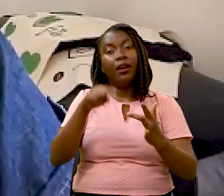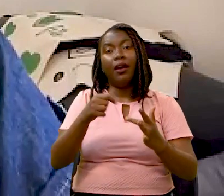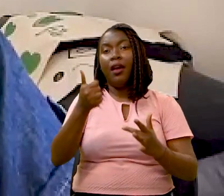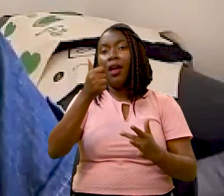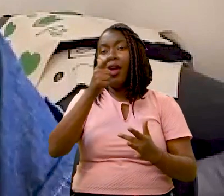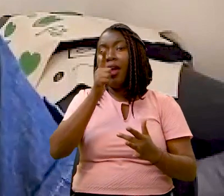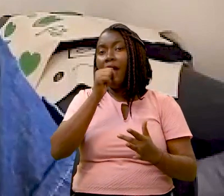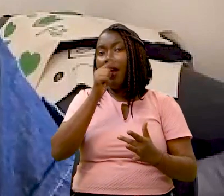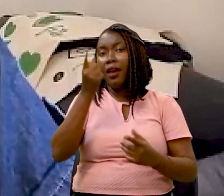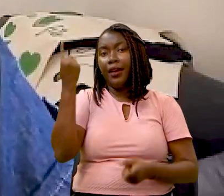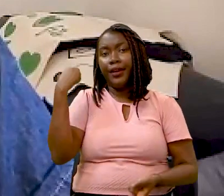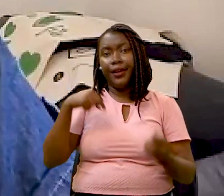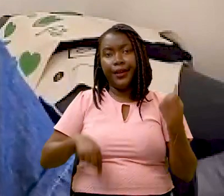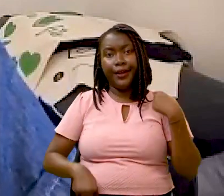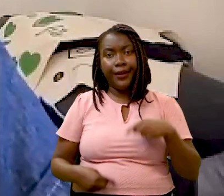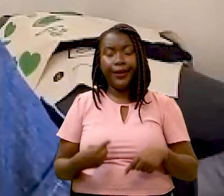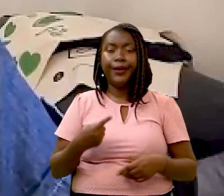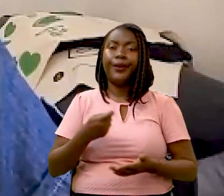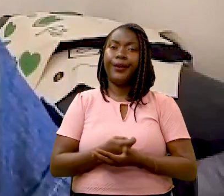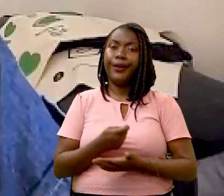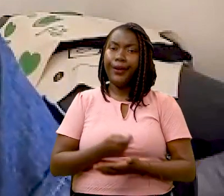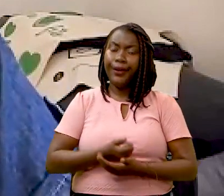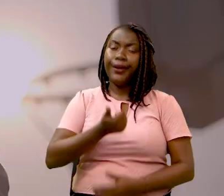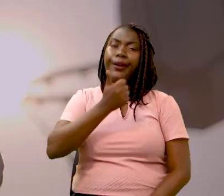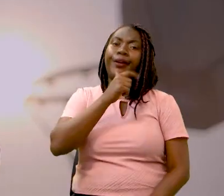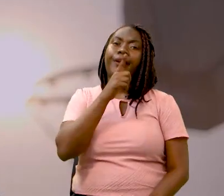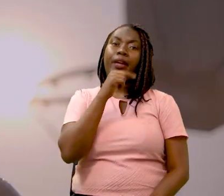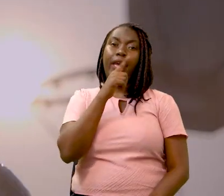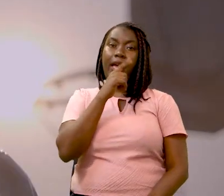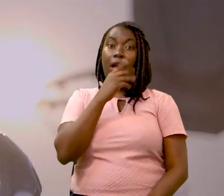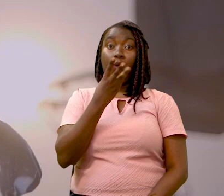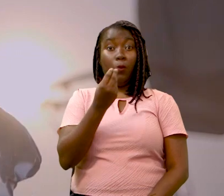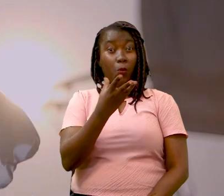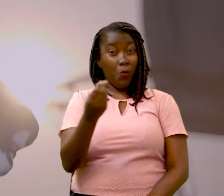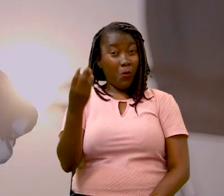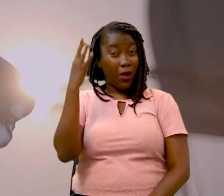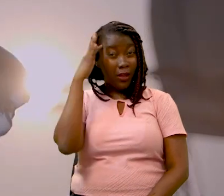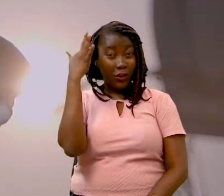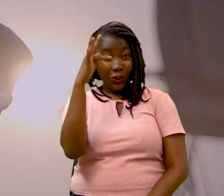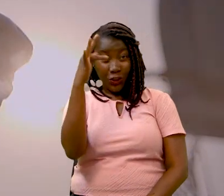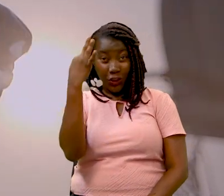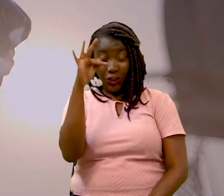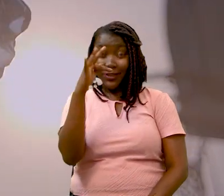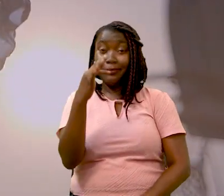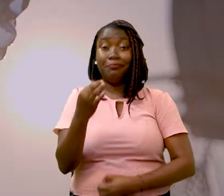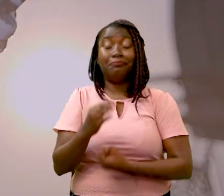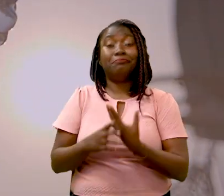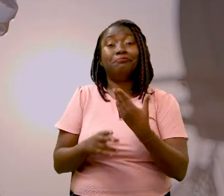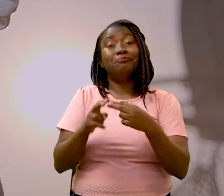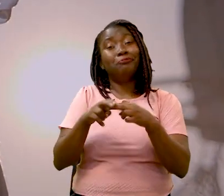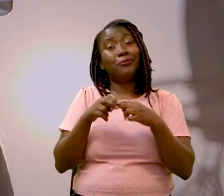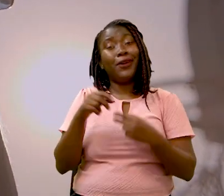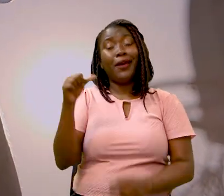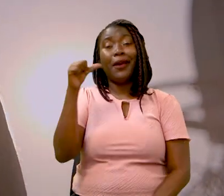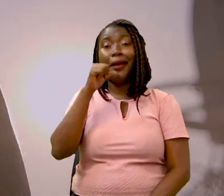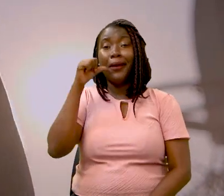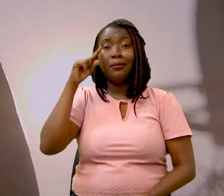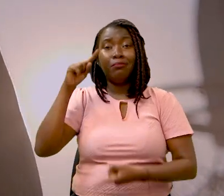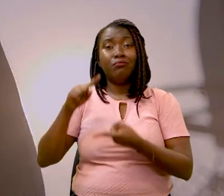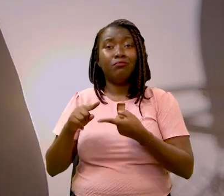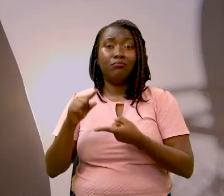hidratação. As pessoas precisam beber água. Muitas vezes a dor de cabeça ela vem do pouco consumo ou